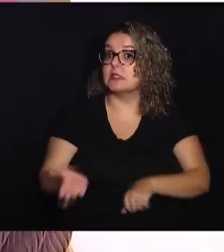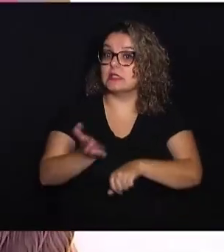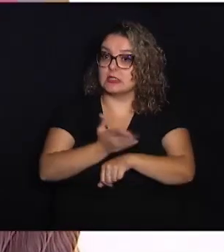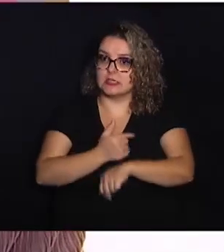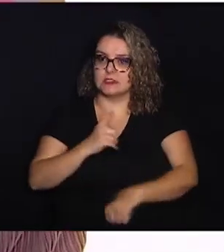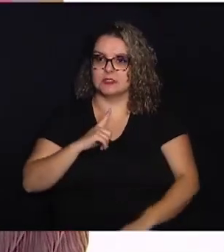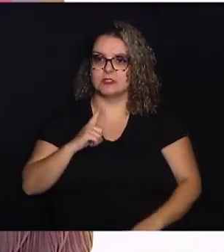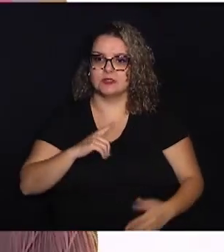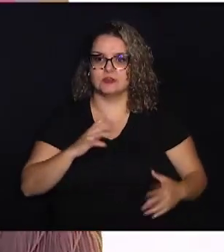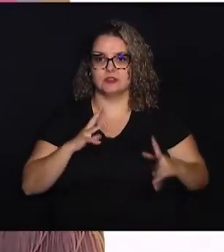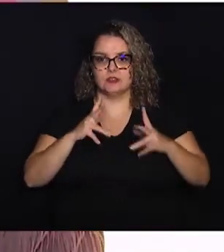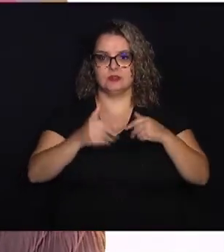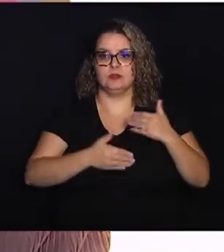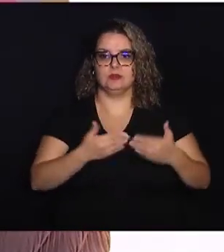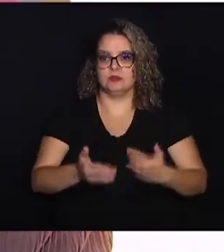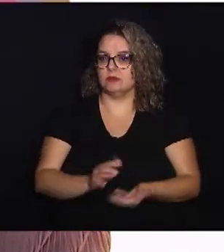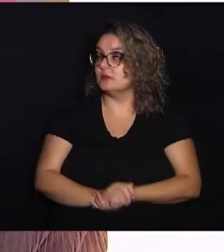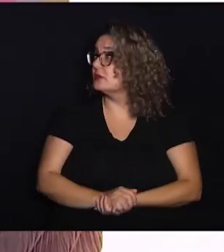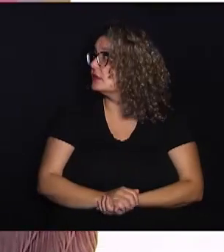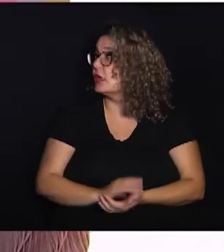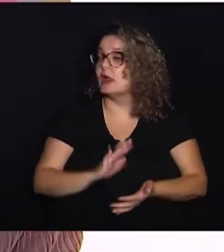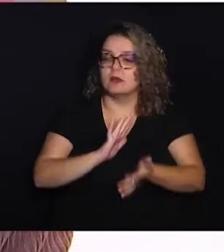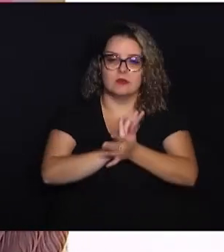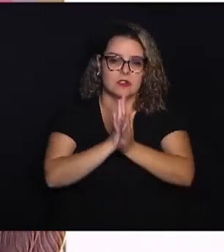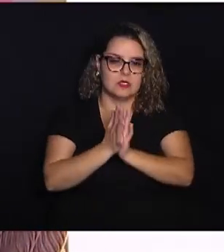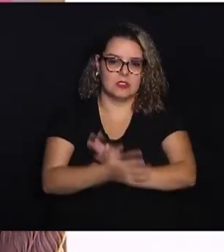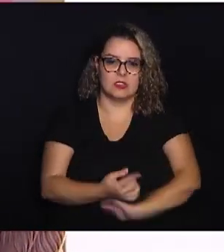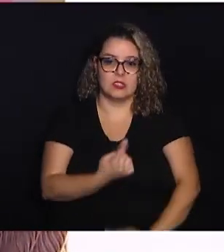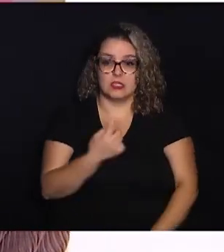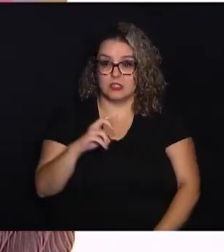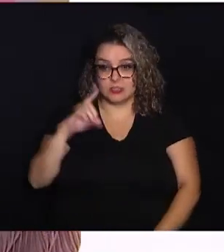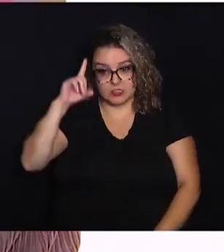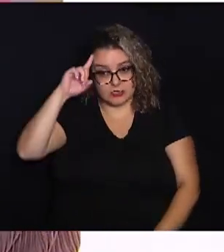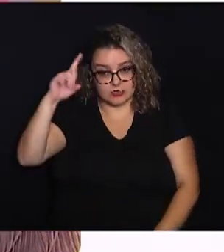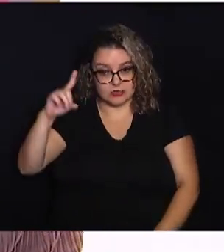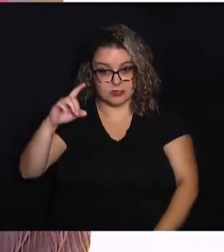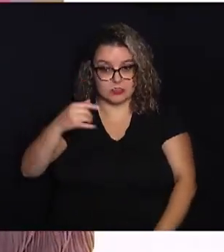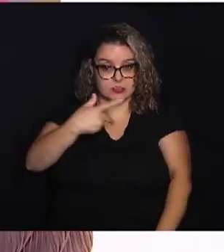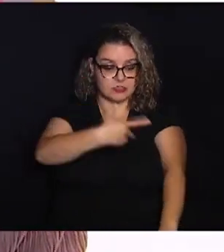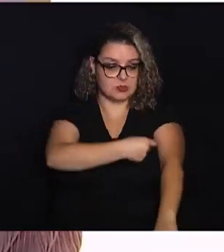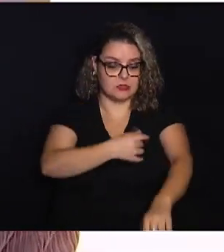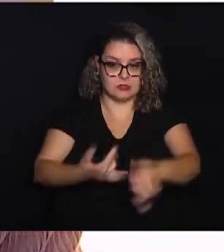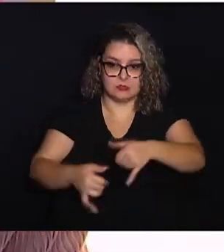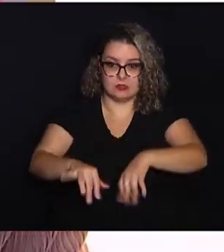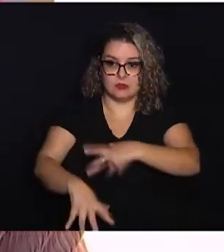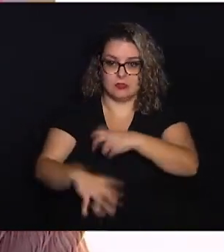todo o processo. Foi devastador, que 15 dias da primeira quimioterapia meu cabelo caiu inteirinho.